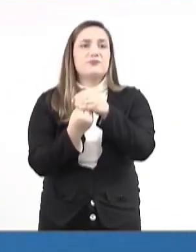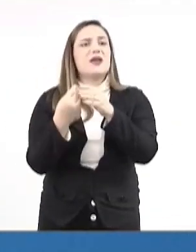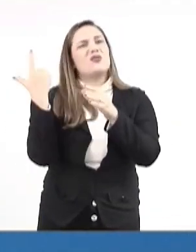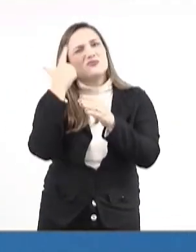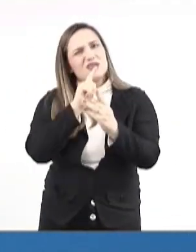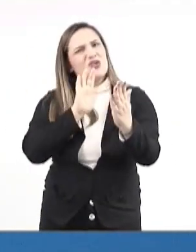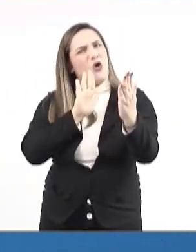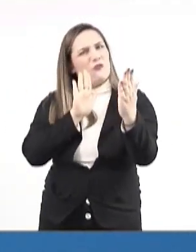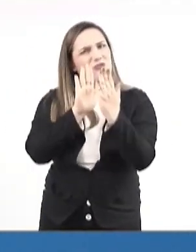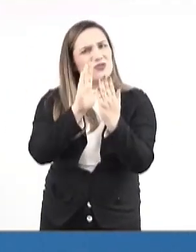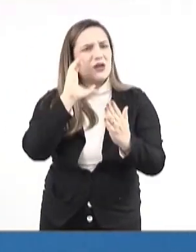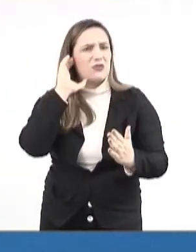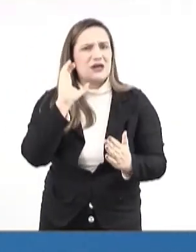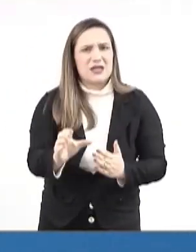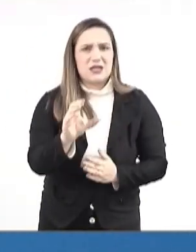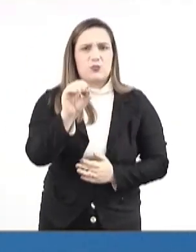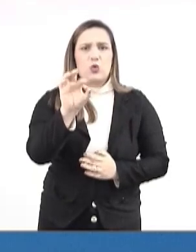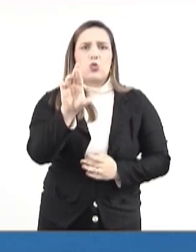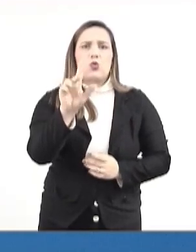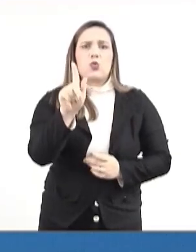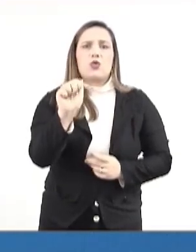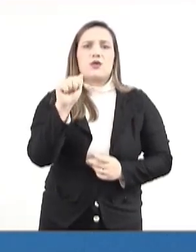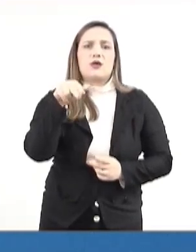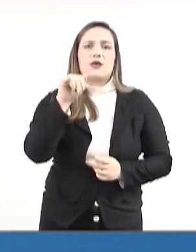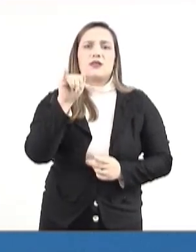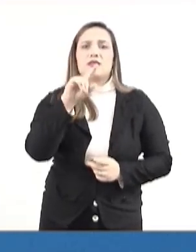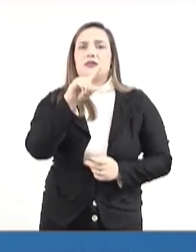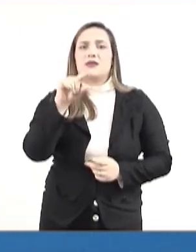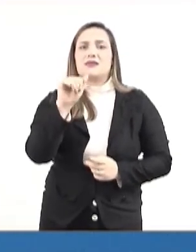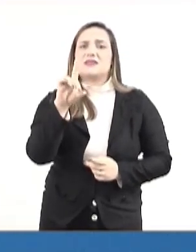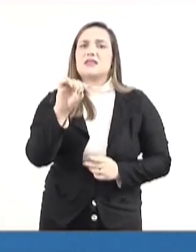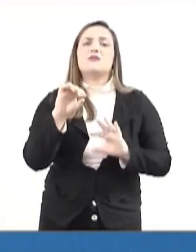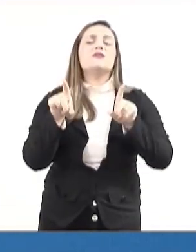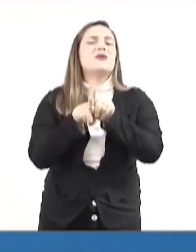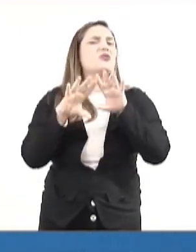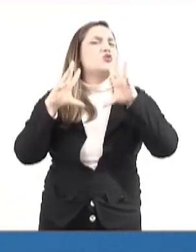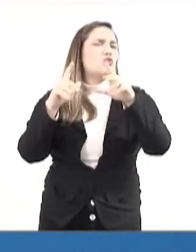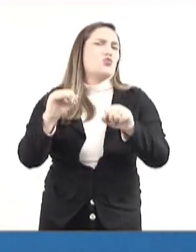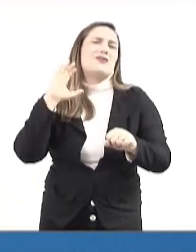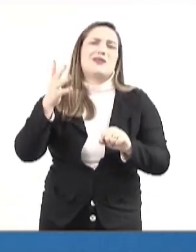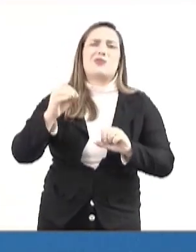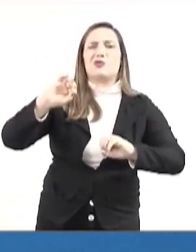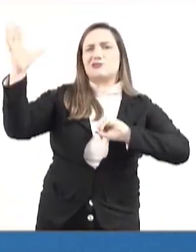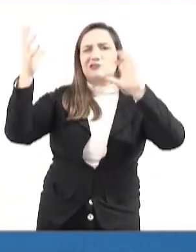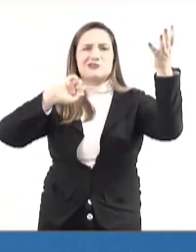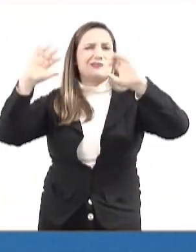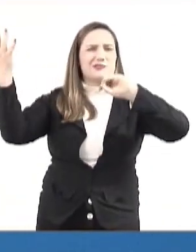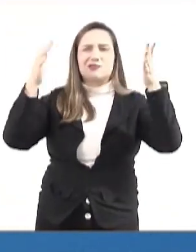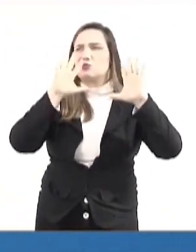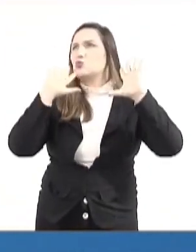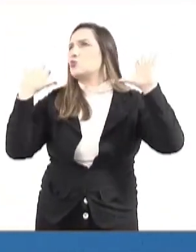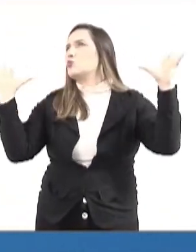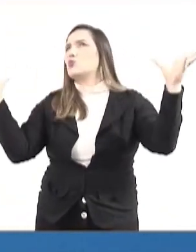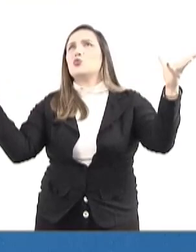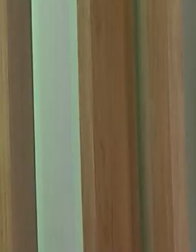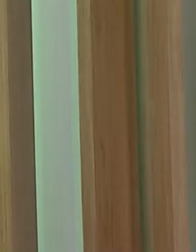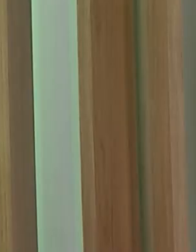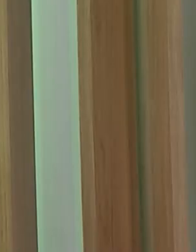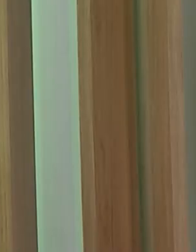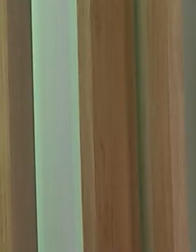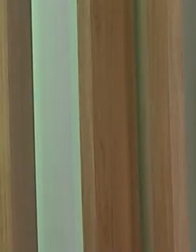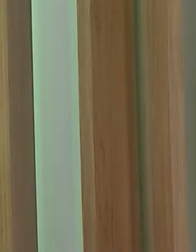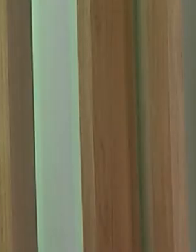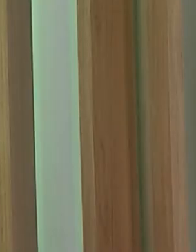crime organizado e também das ações criminosas que acontecem em todos os estados.